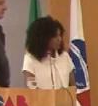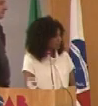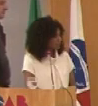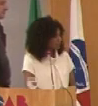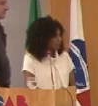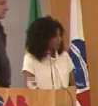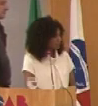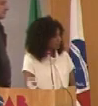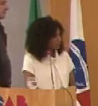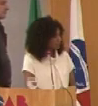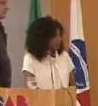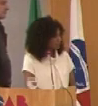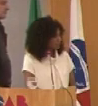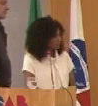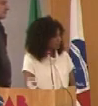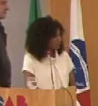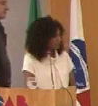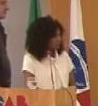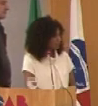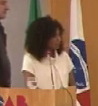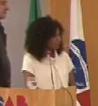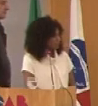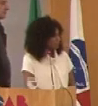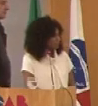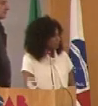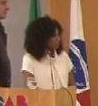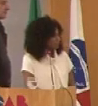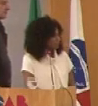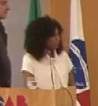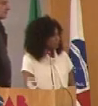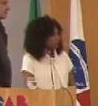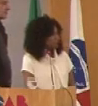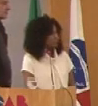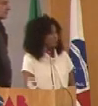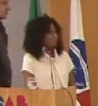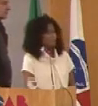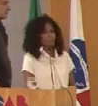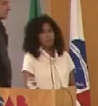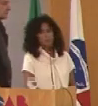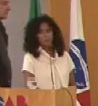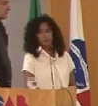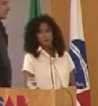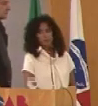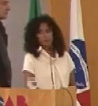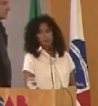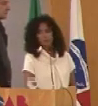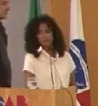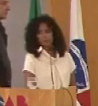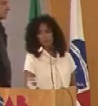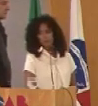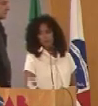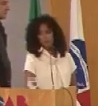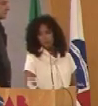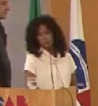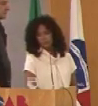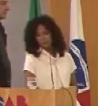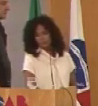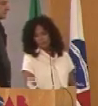Manifestantes. A questão do ambiente de intolerância tem aumentado e que os profissionais da